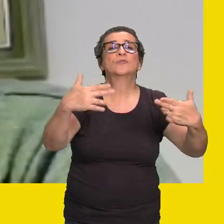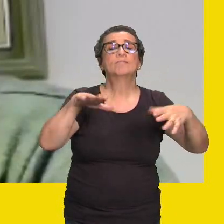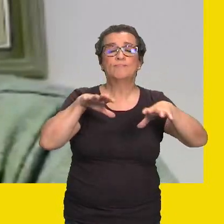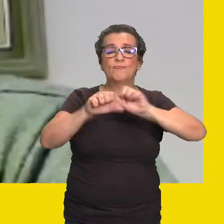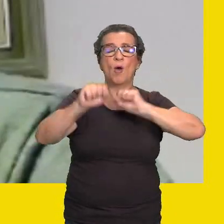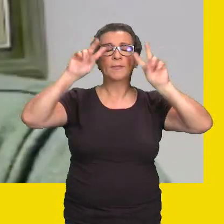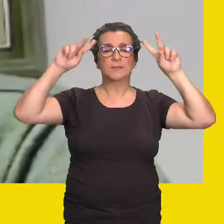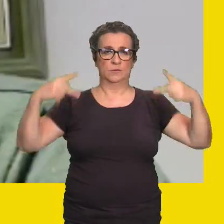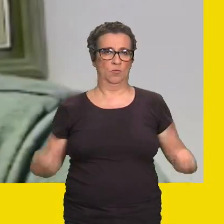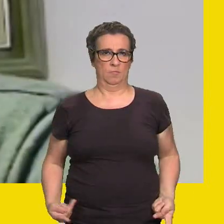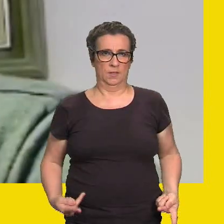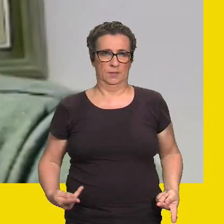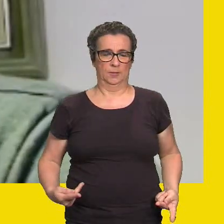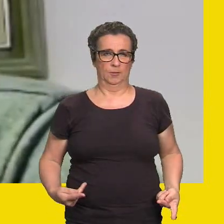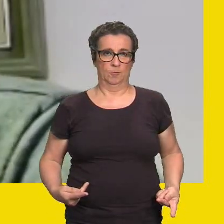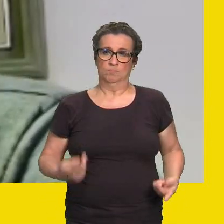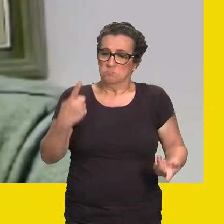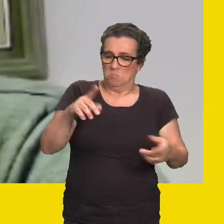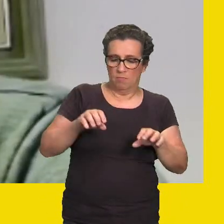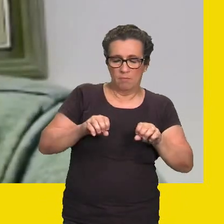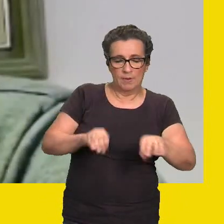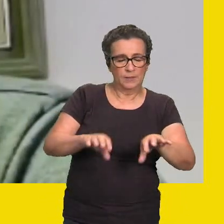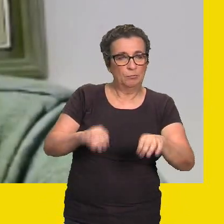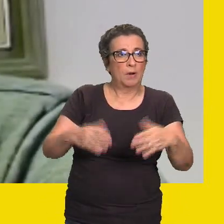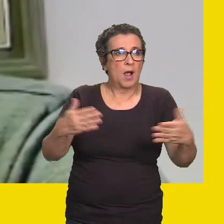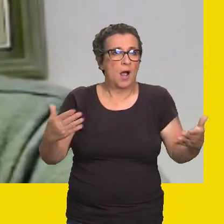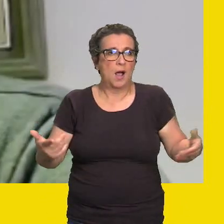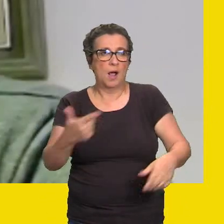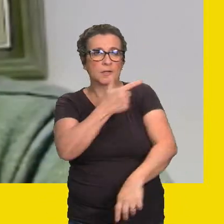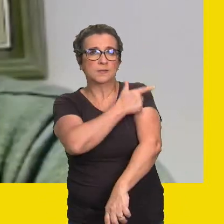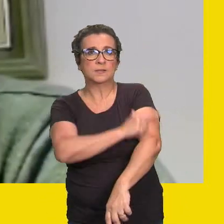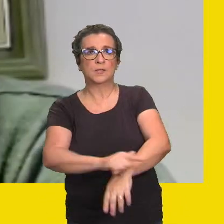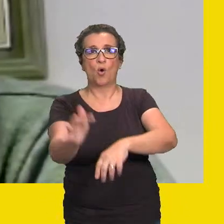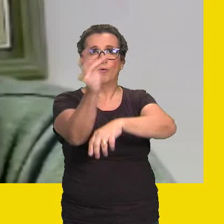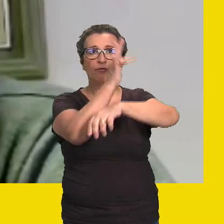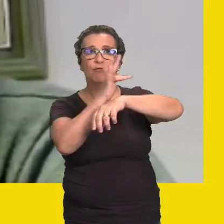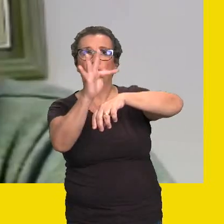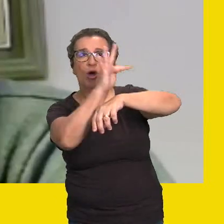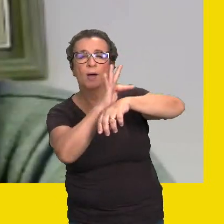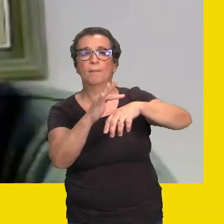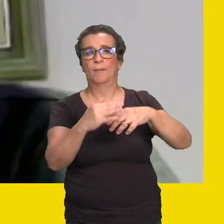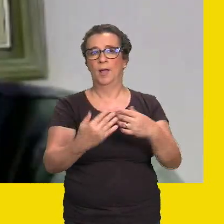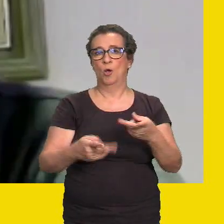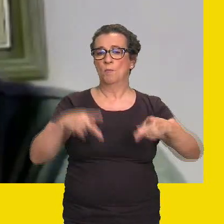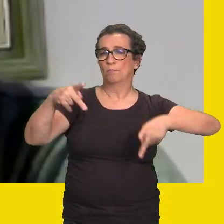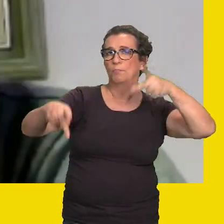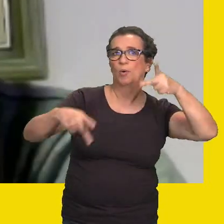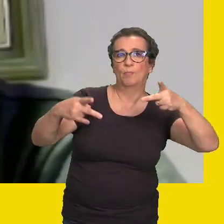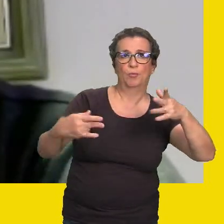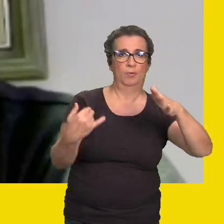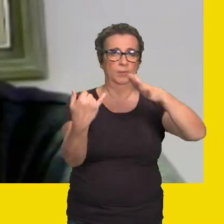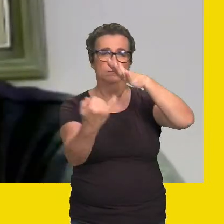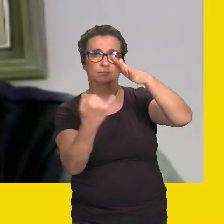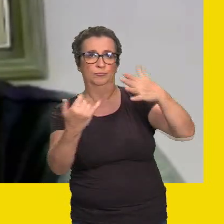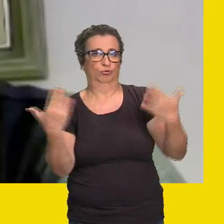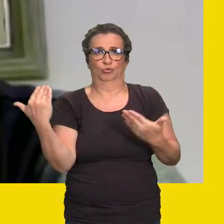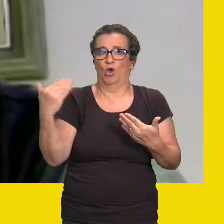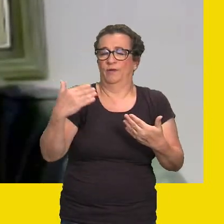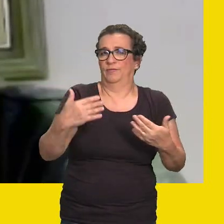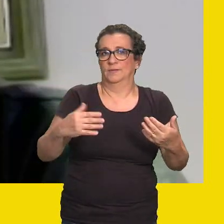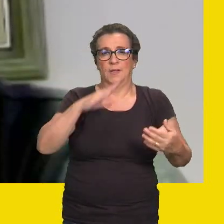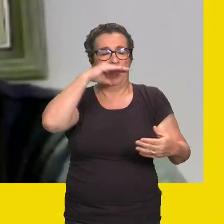humana, seja ela uma educação formal, seja ela uma educação popular, seja ela a educação de jovens e